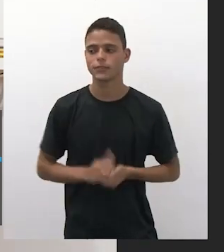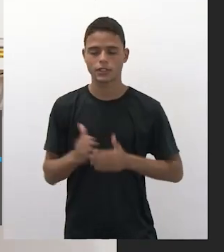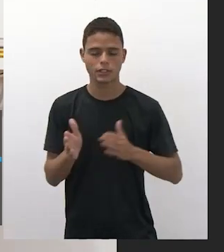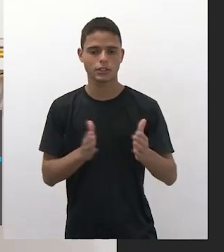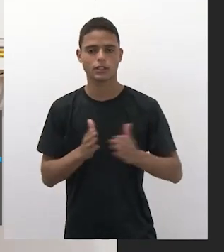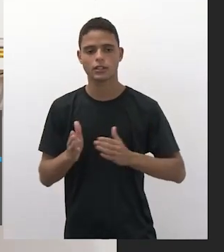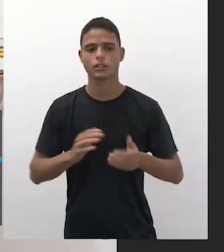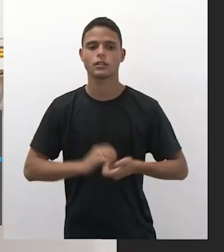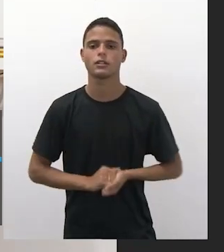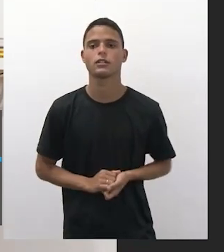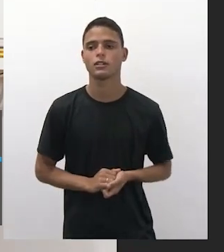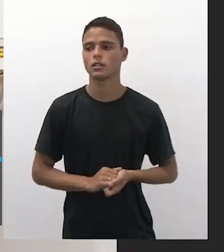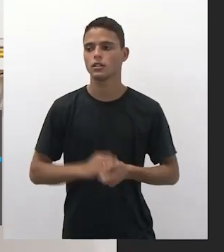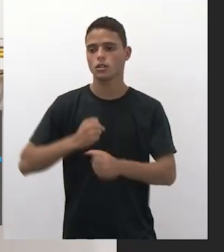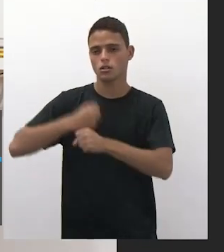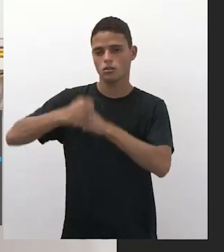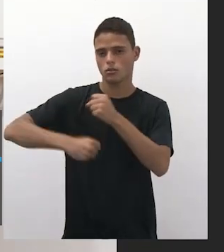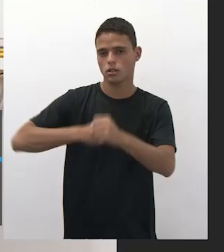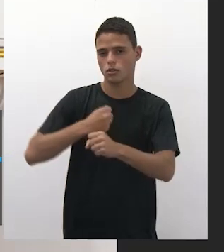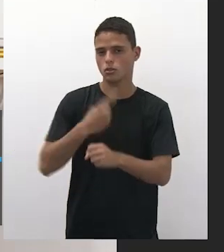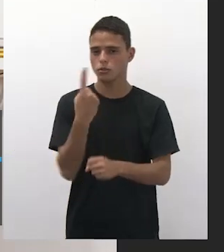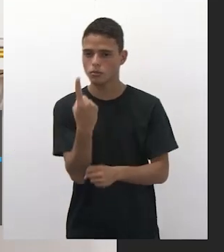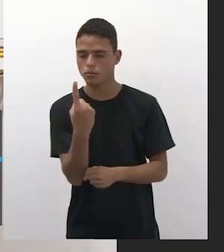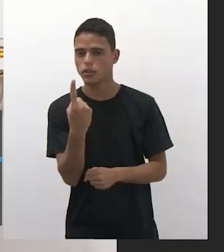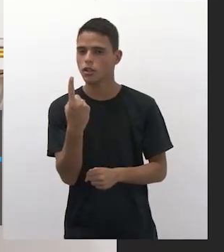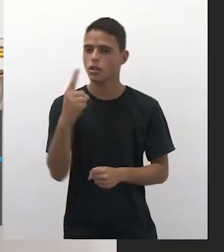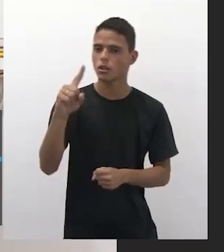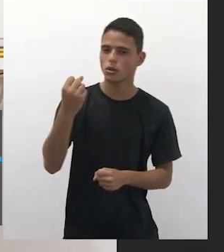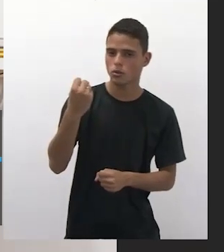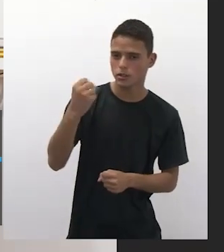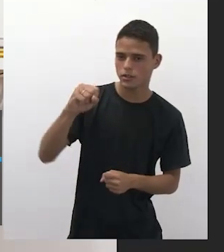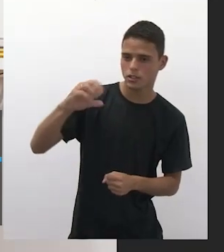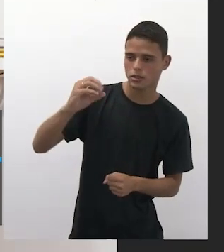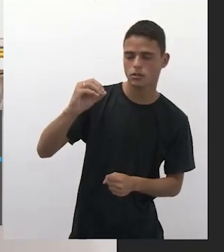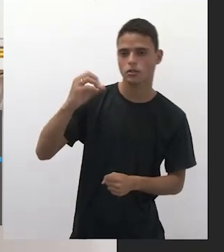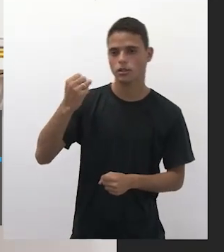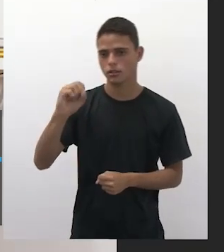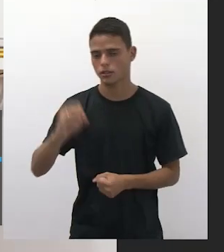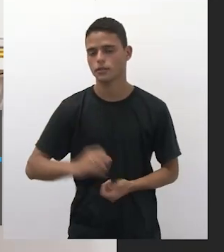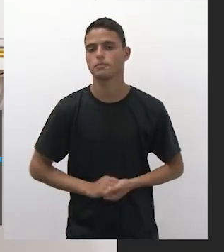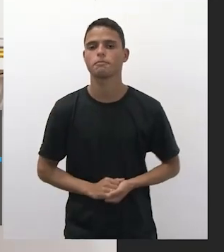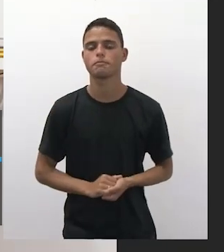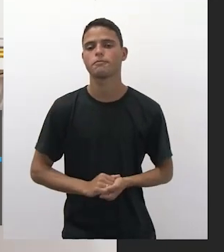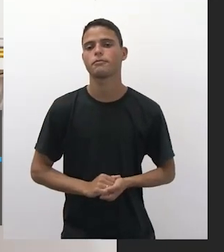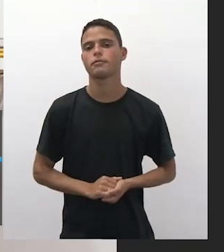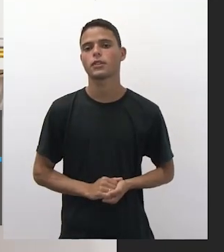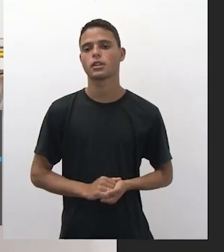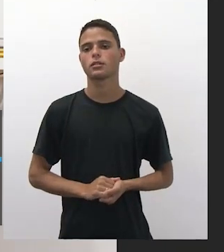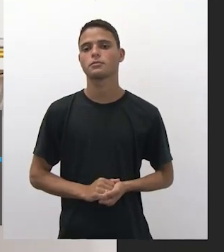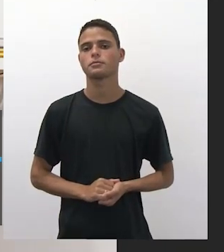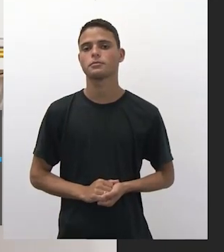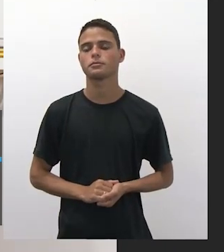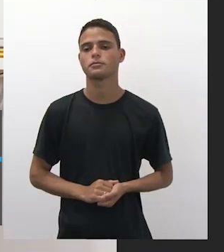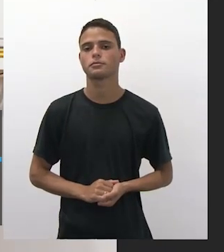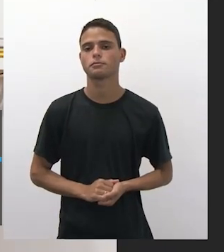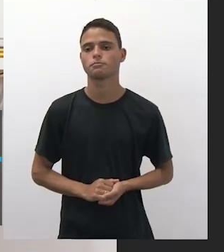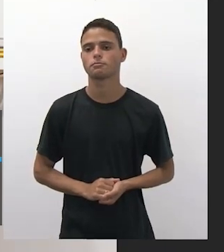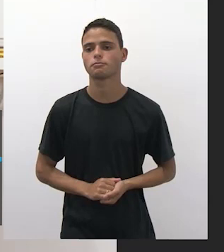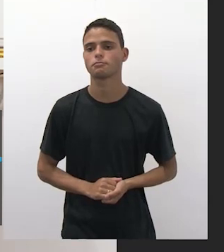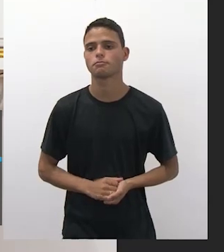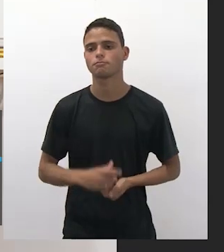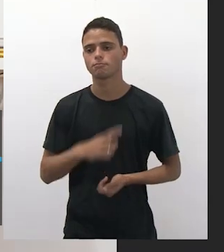né? 1900, década de 80, meados de 80, então eu tenho assim